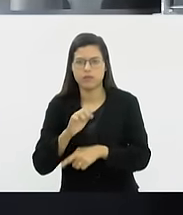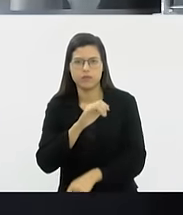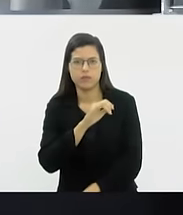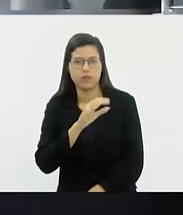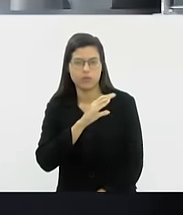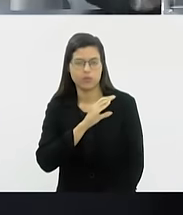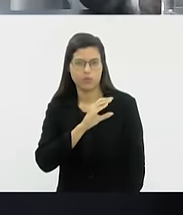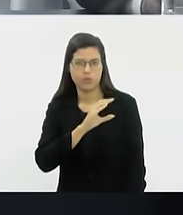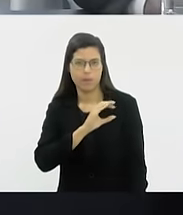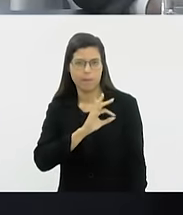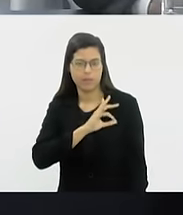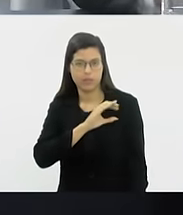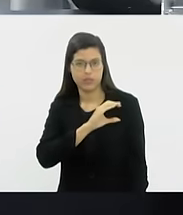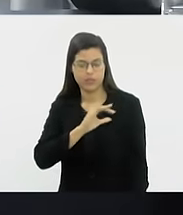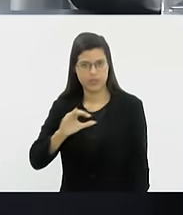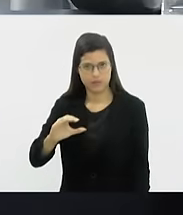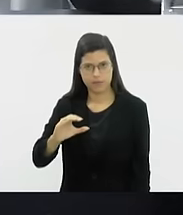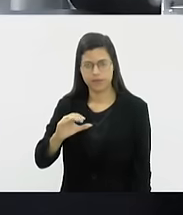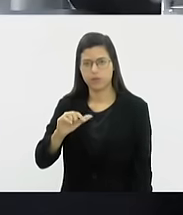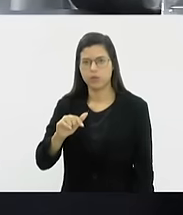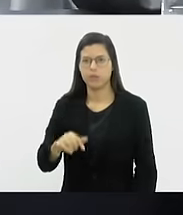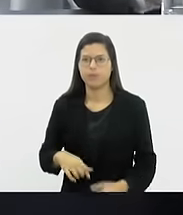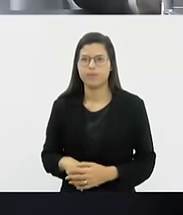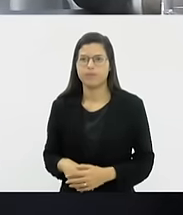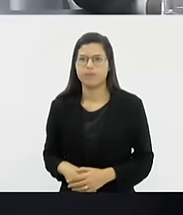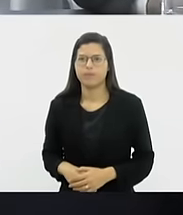Polícia Militar do Estado do Rio de Janeiro.